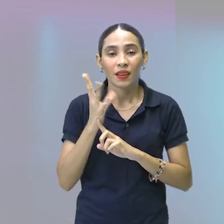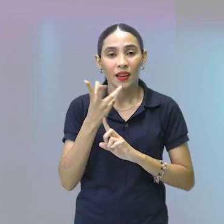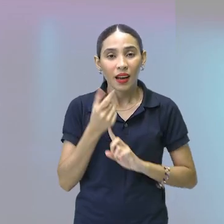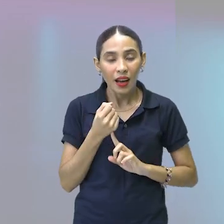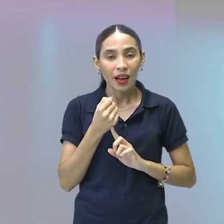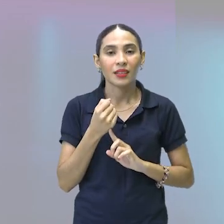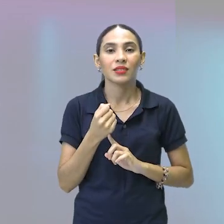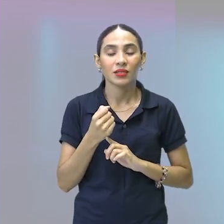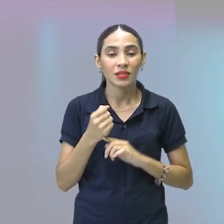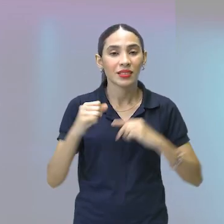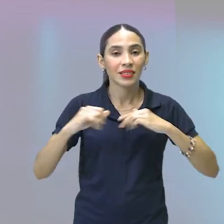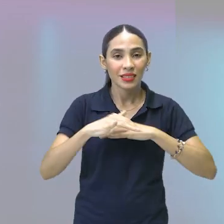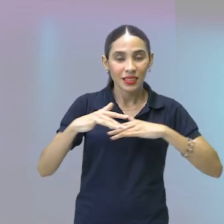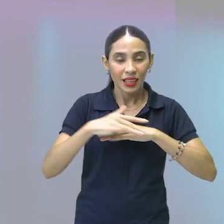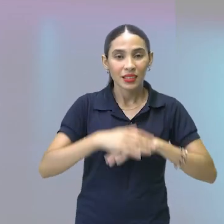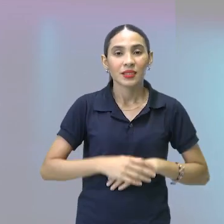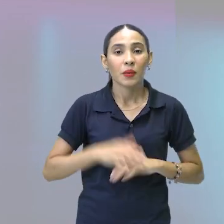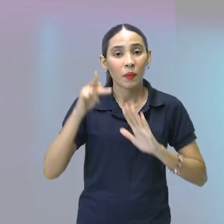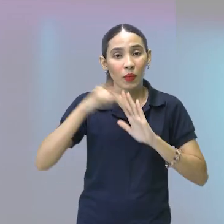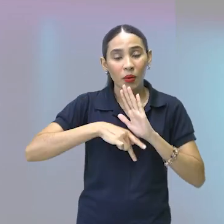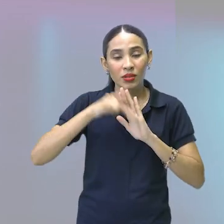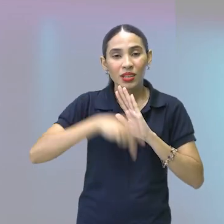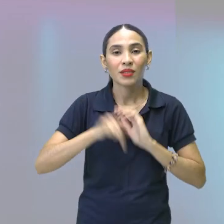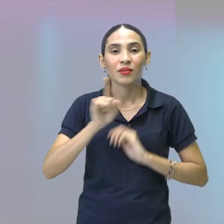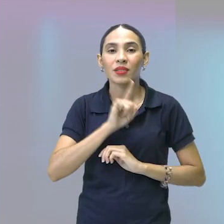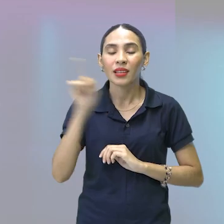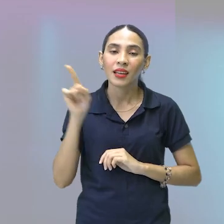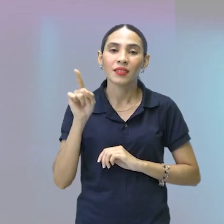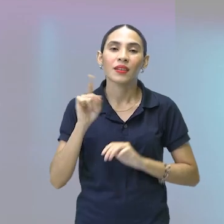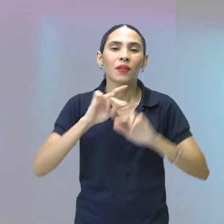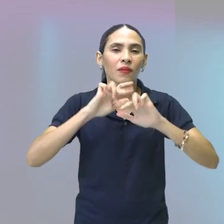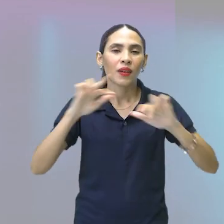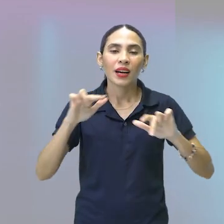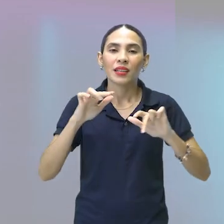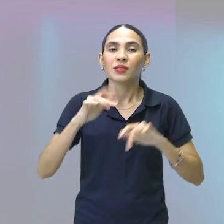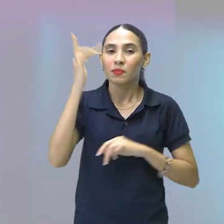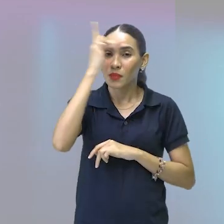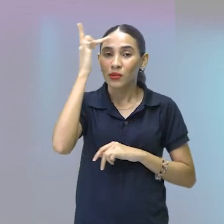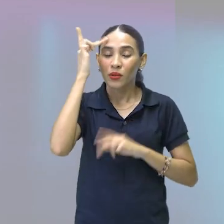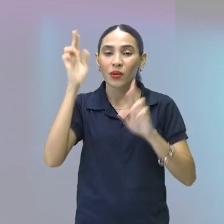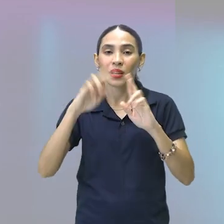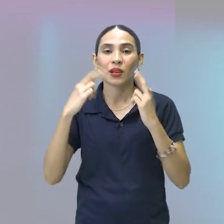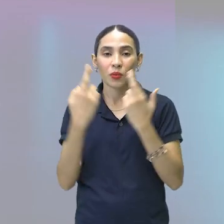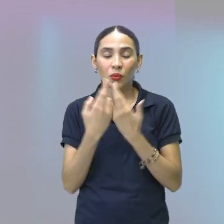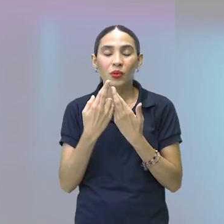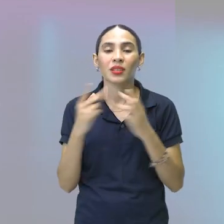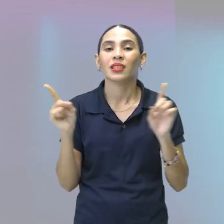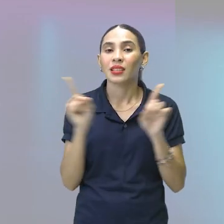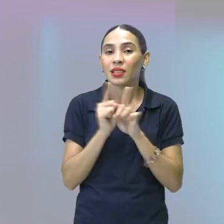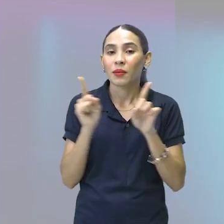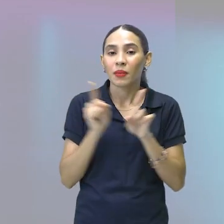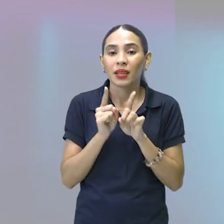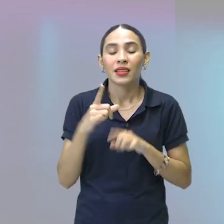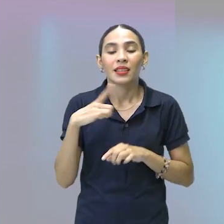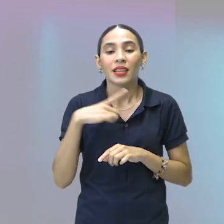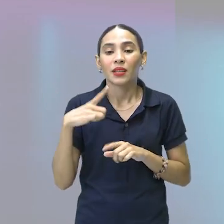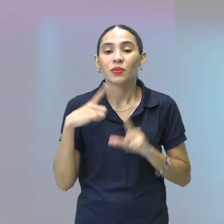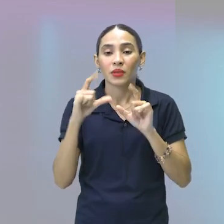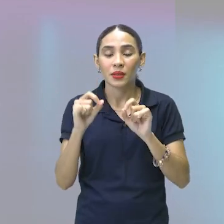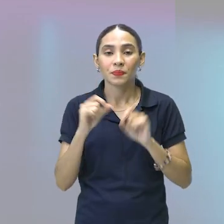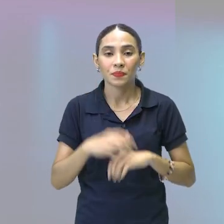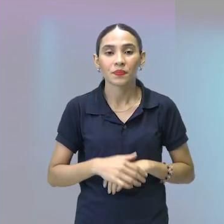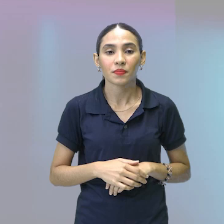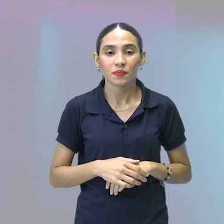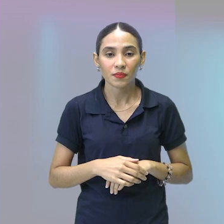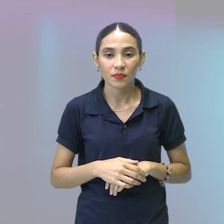essa arte urbana, certo? Esse projeto lá, onde várias pessoas se reúnem, e também existe